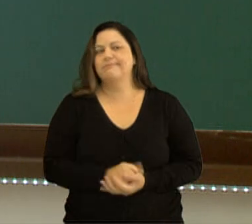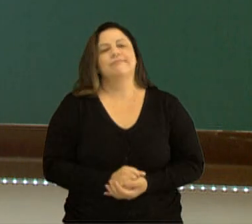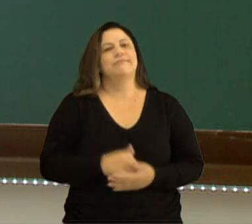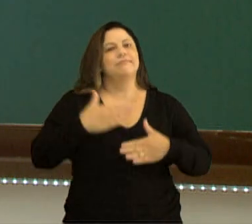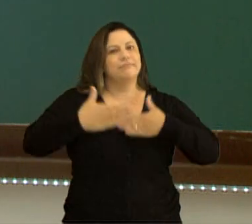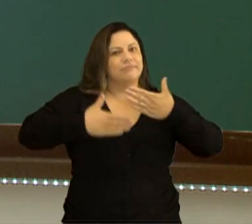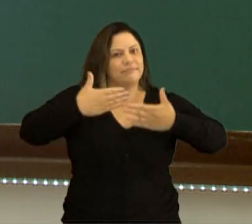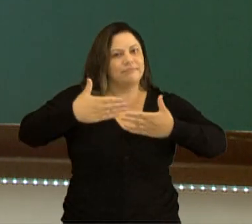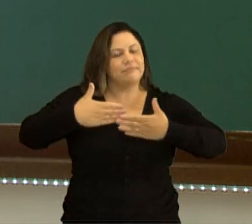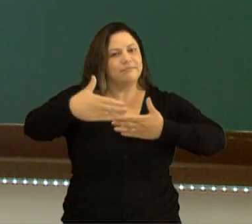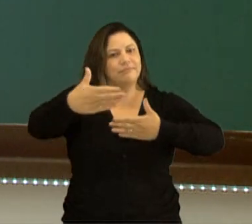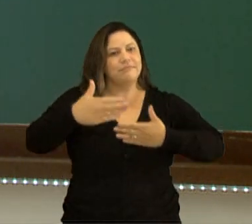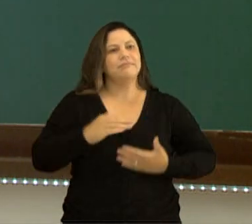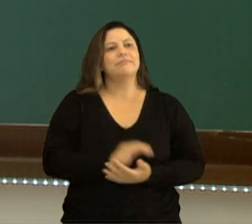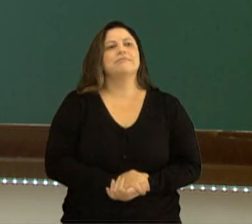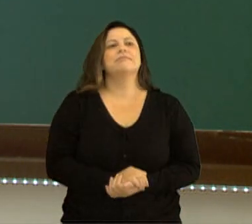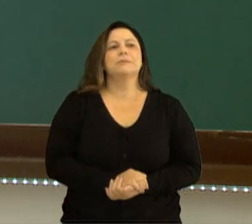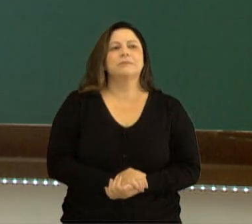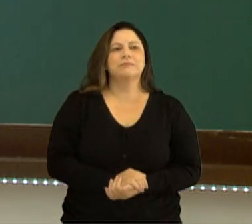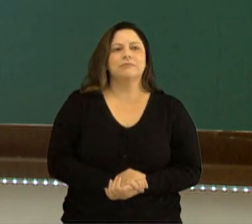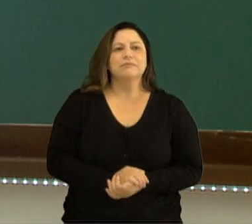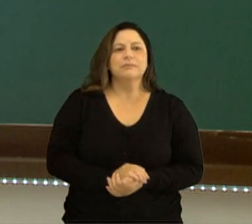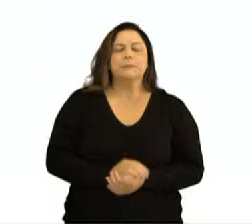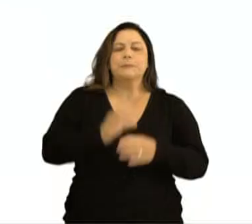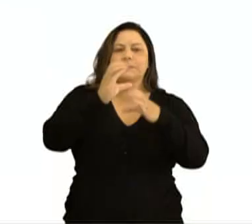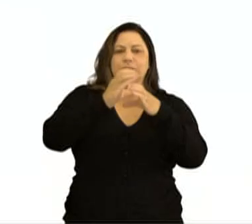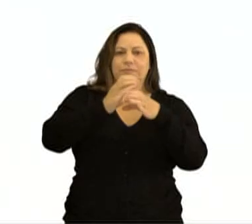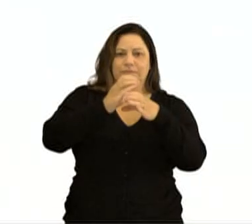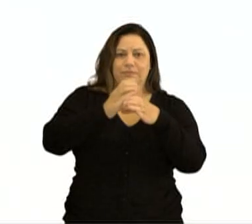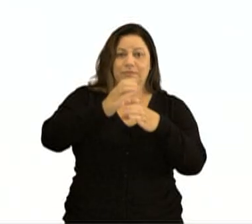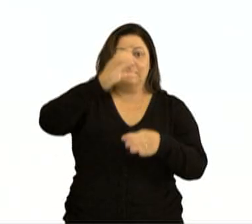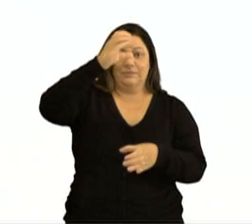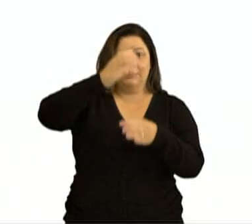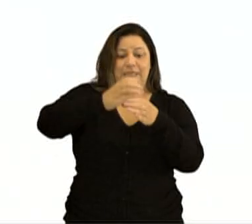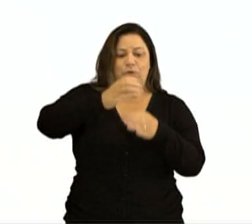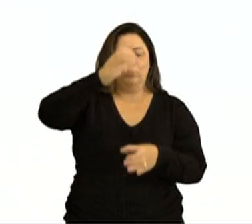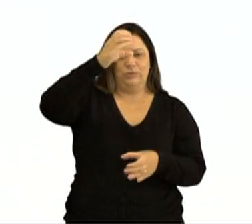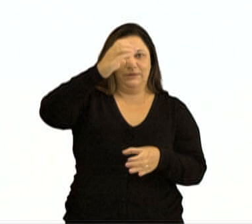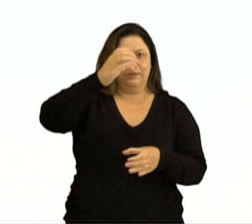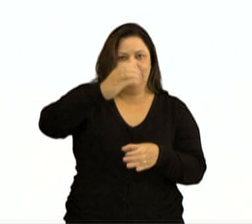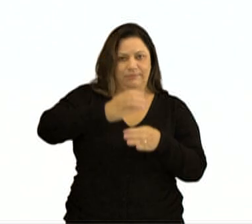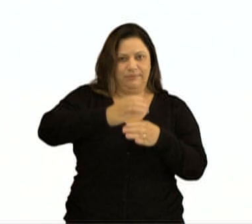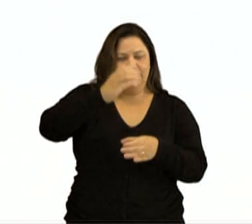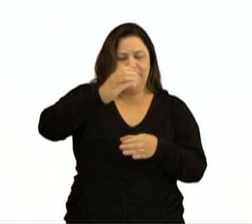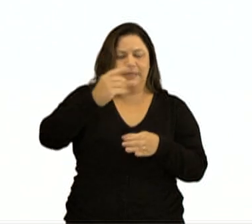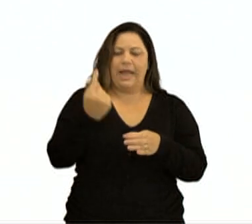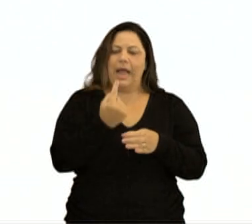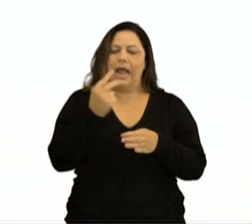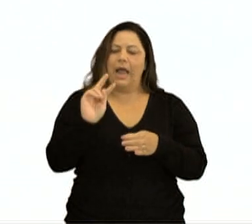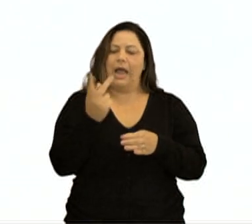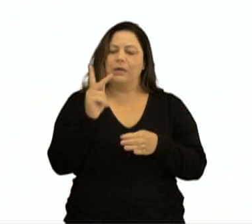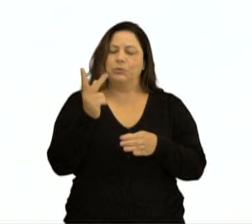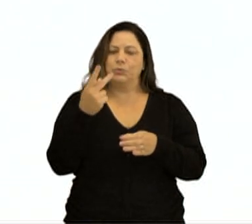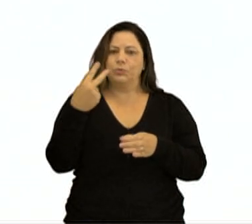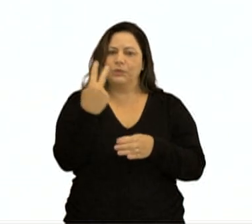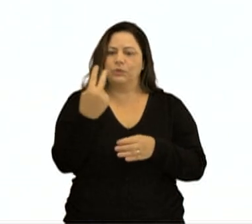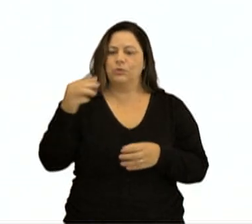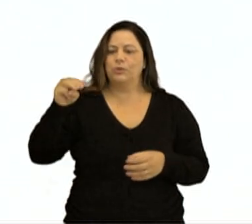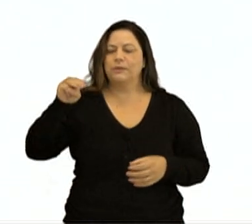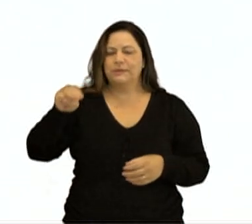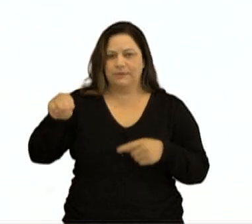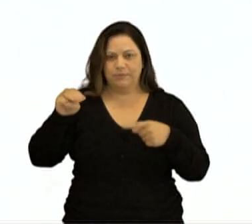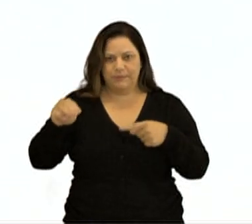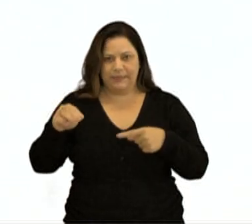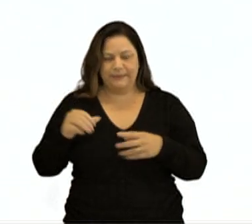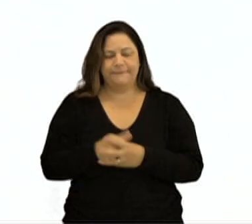frente. Aqui, em um cilindro circular reto, a altura mede 2 metros. A